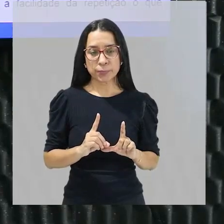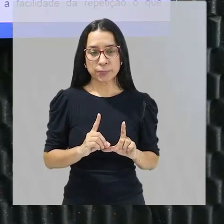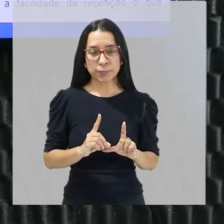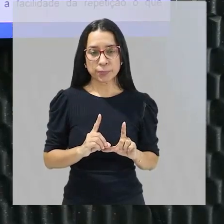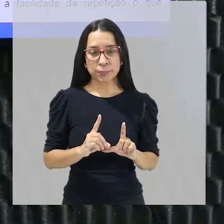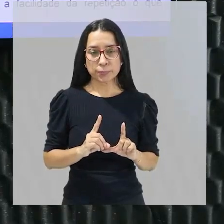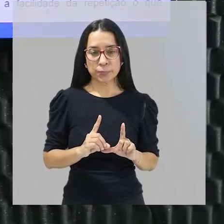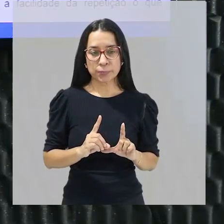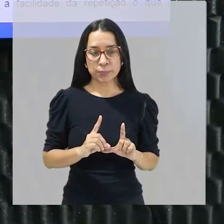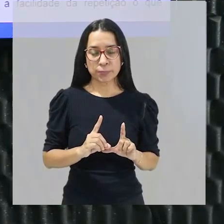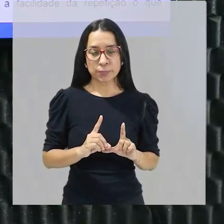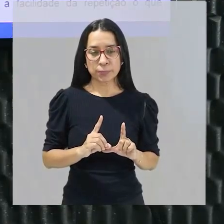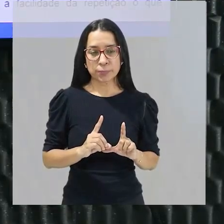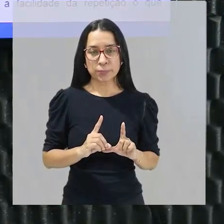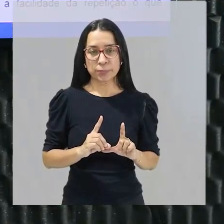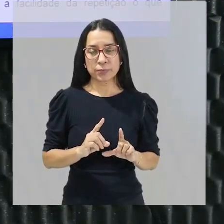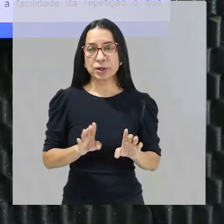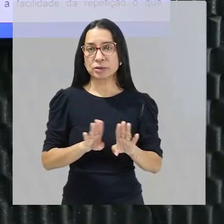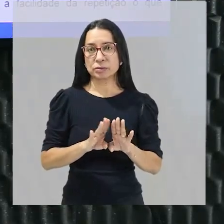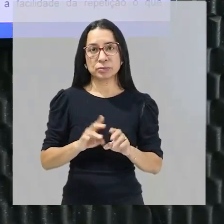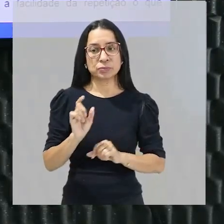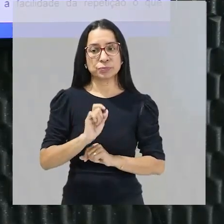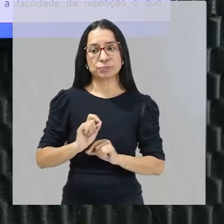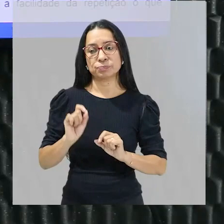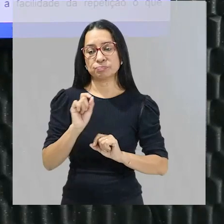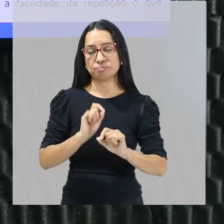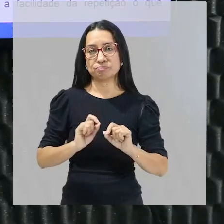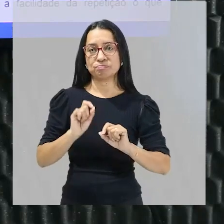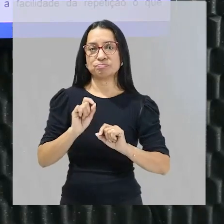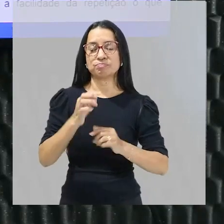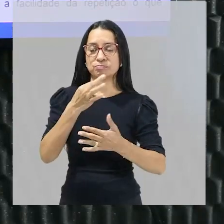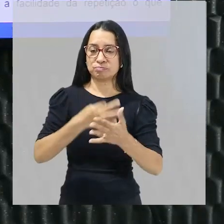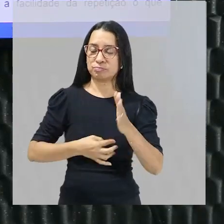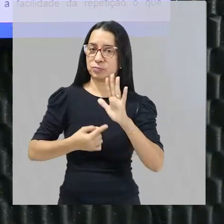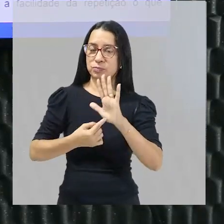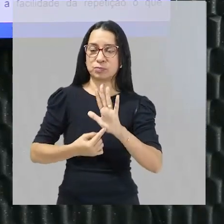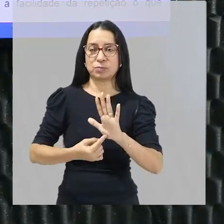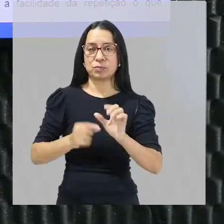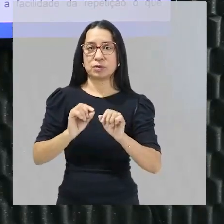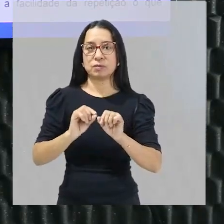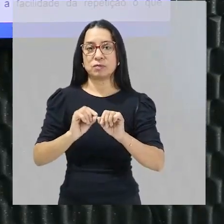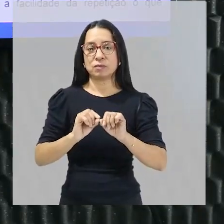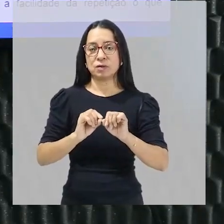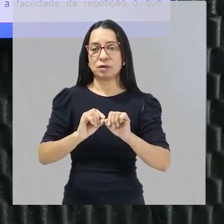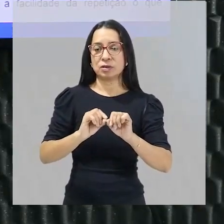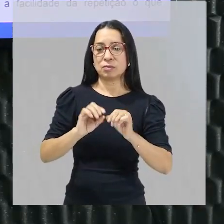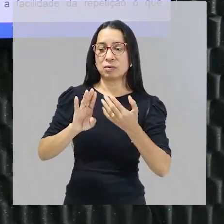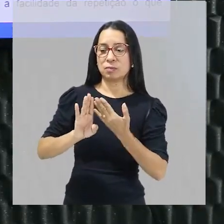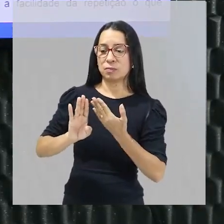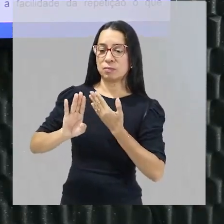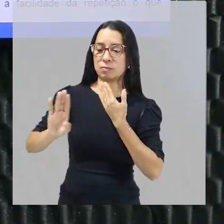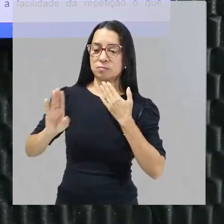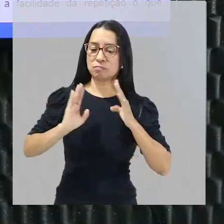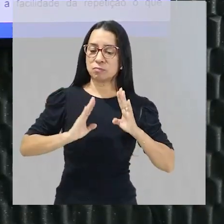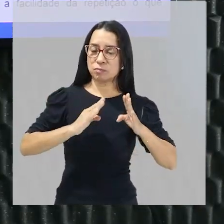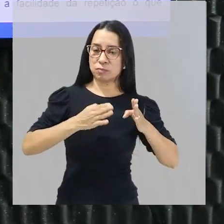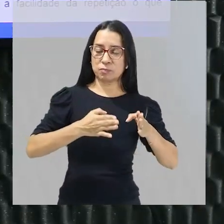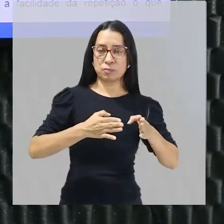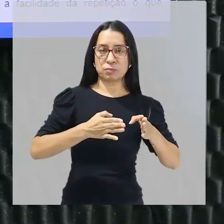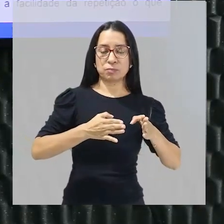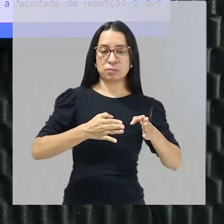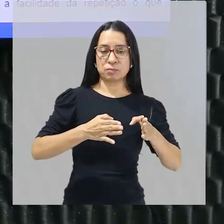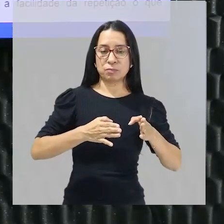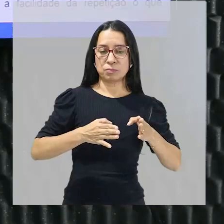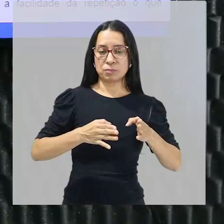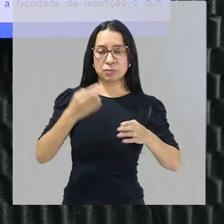desconcentração. Também não é isso que o texto está dizendo. Está dizendo que ela é feita para tirar a nossa concentração, mas não é natural que sejamos